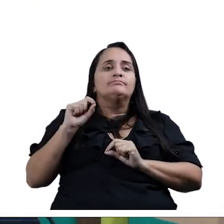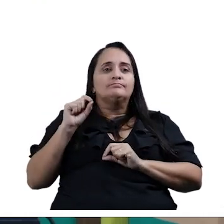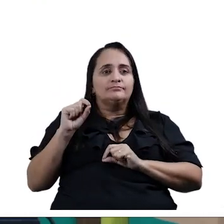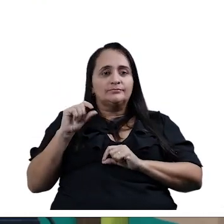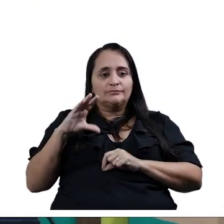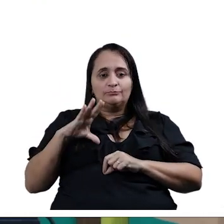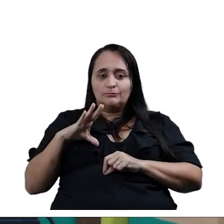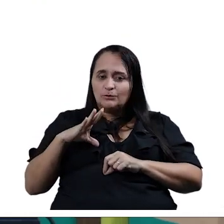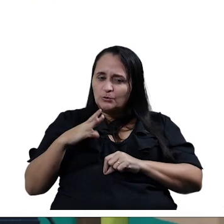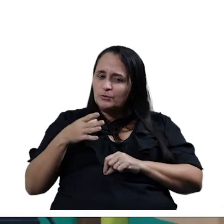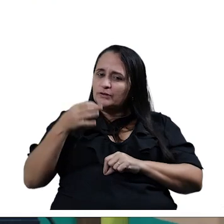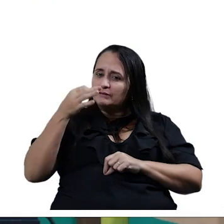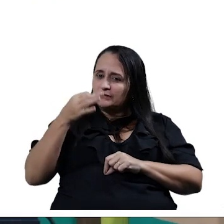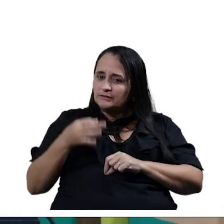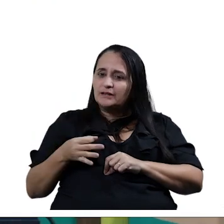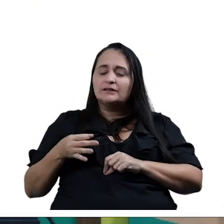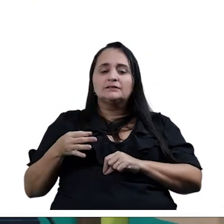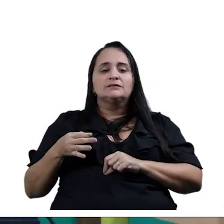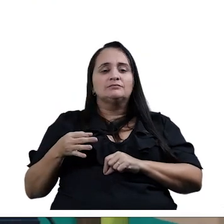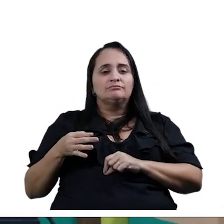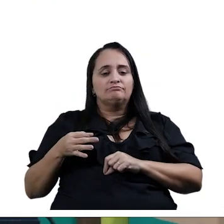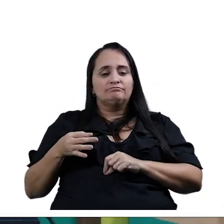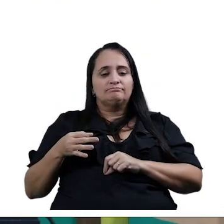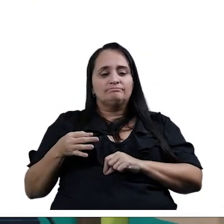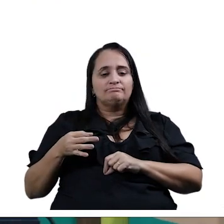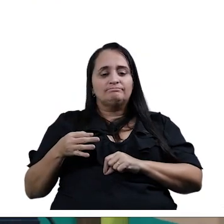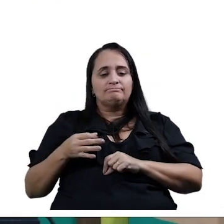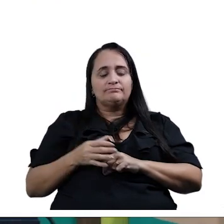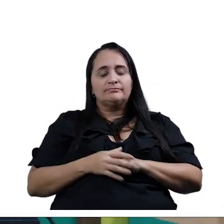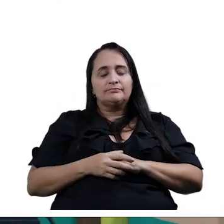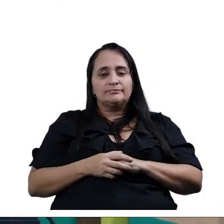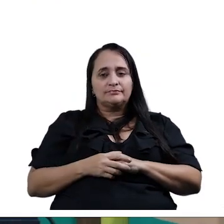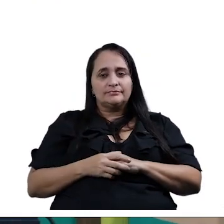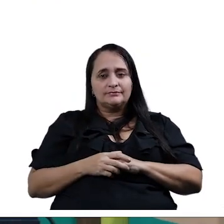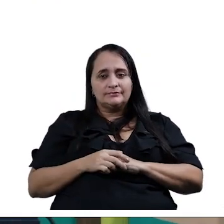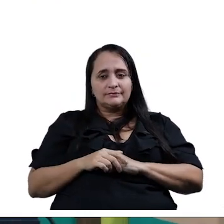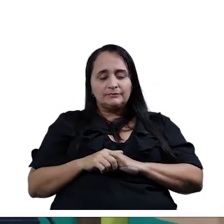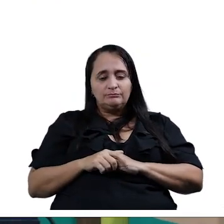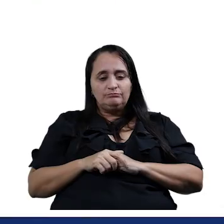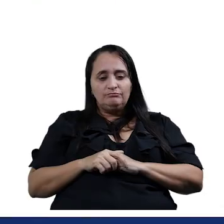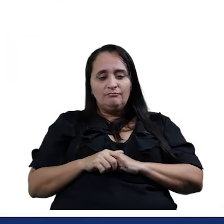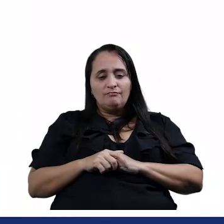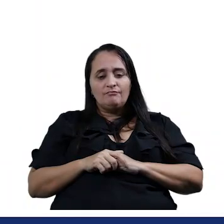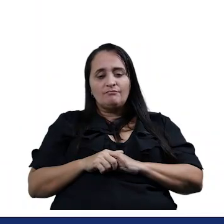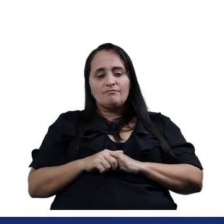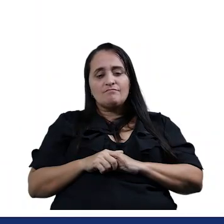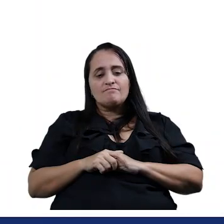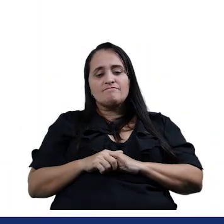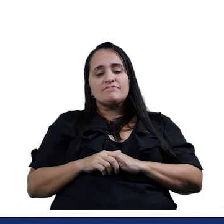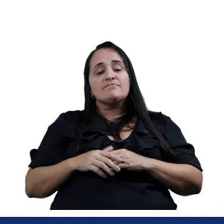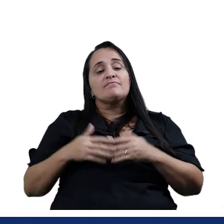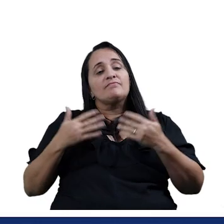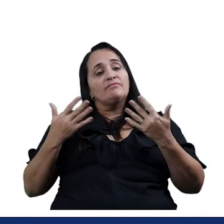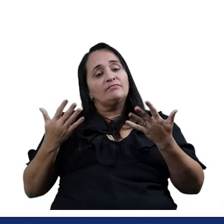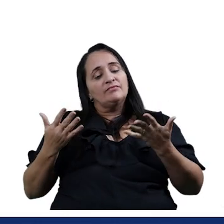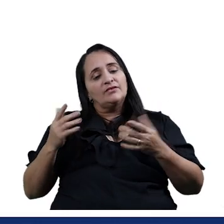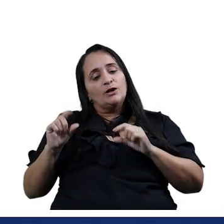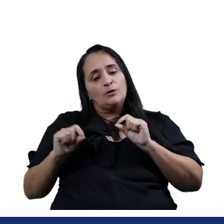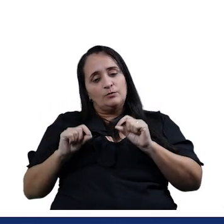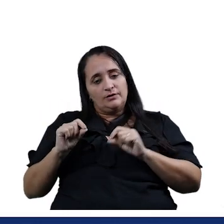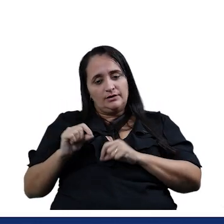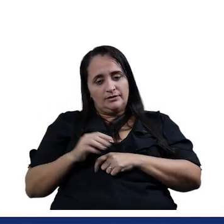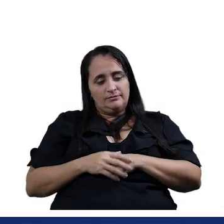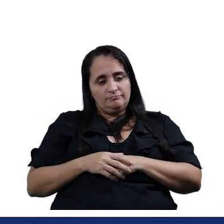poder ter a coragem necessária para tratar de um assunto que era delicado, né, gente? E aí, conclui